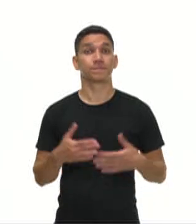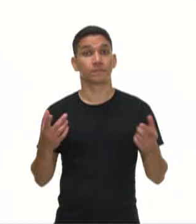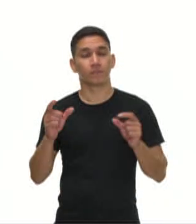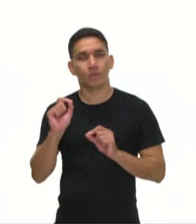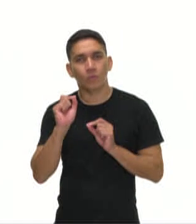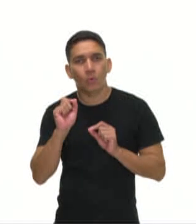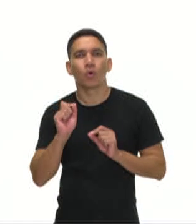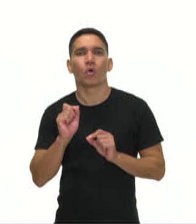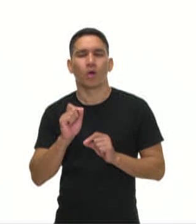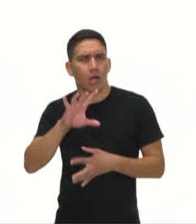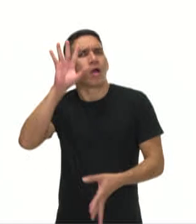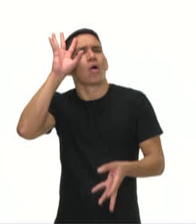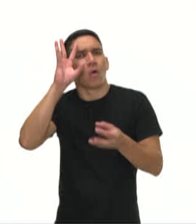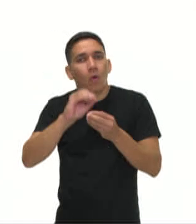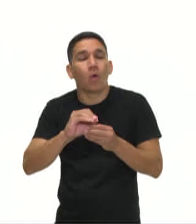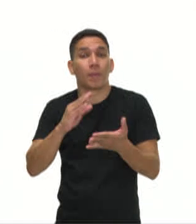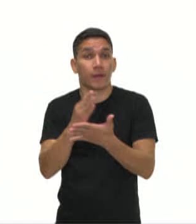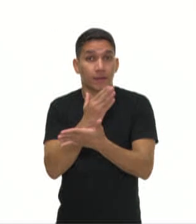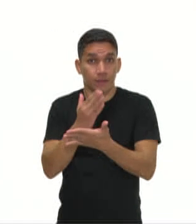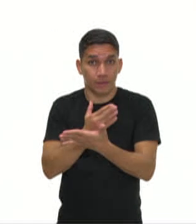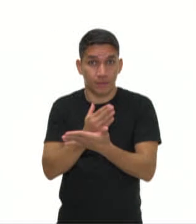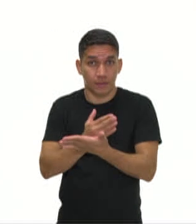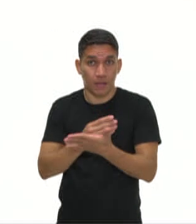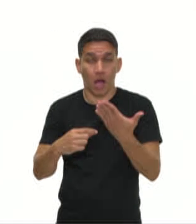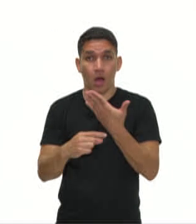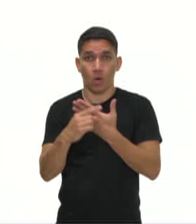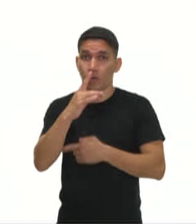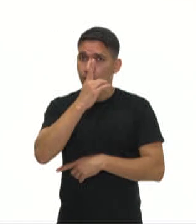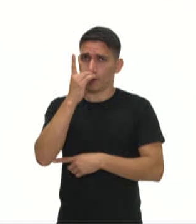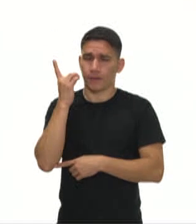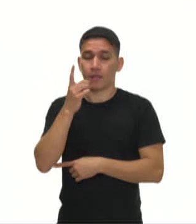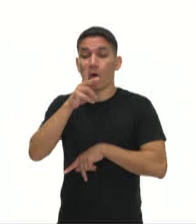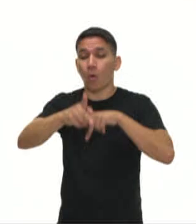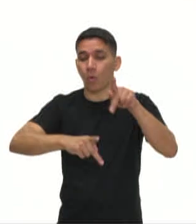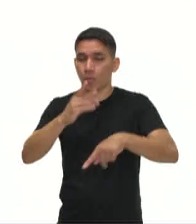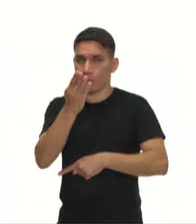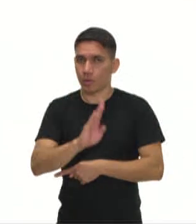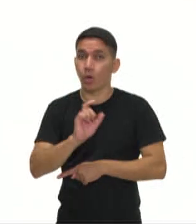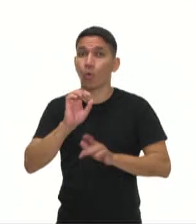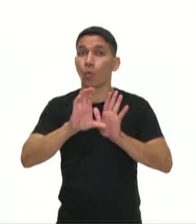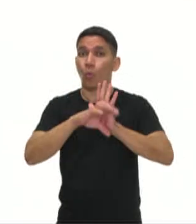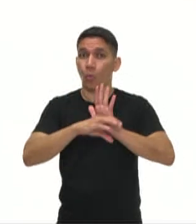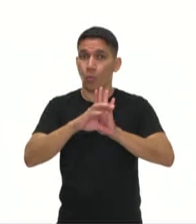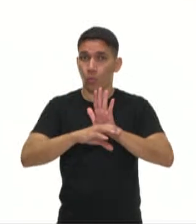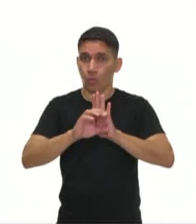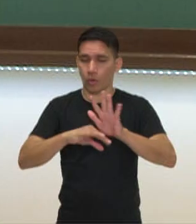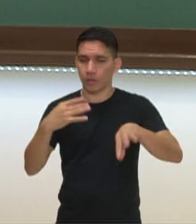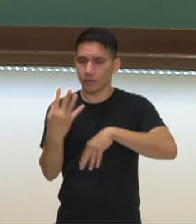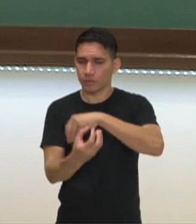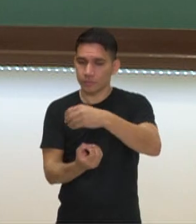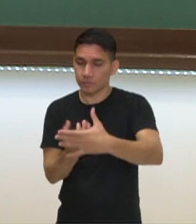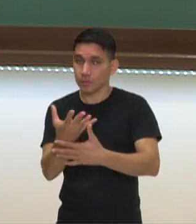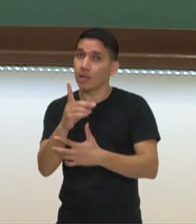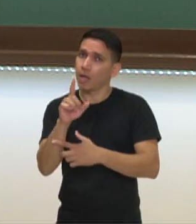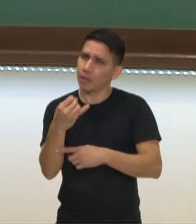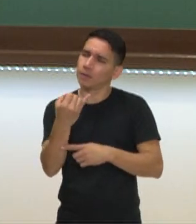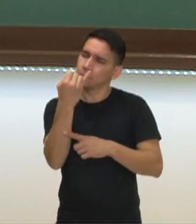Então, para se compreender a obra de Darcy Ribeiro, o povo brasileiro, o conceito de mestiçagem é